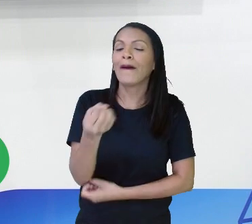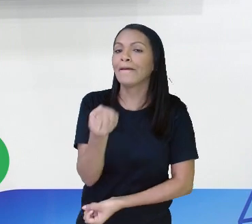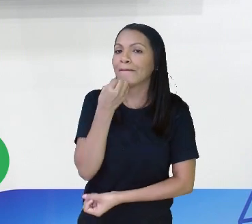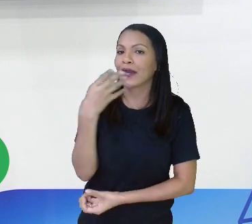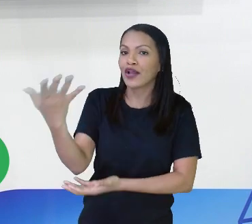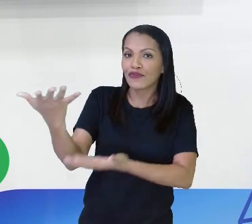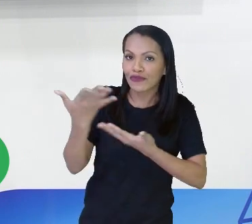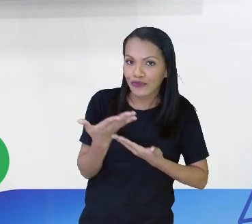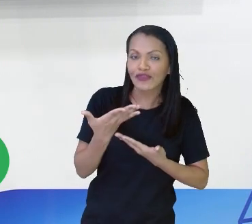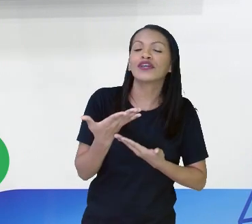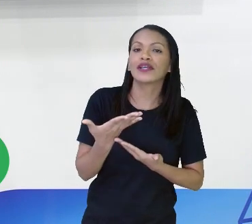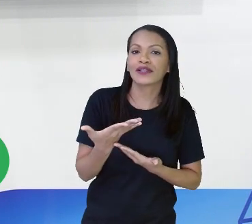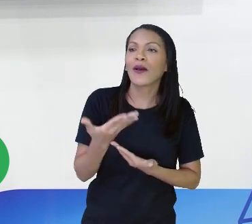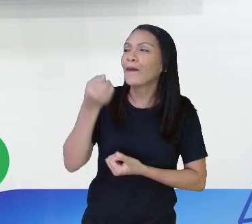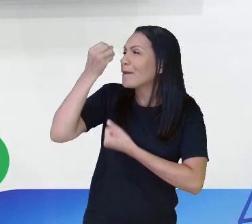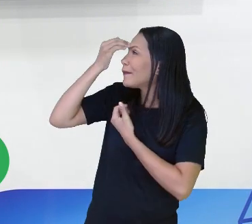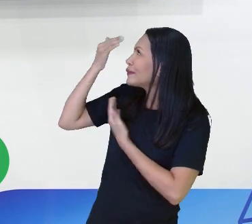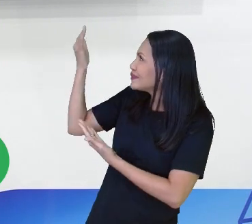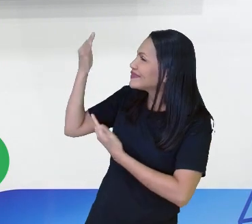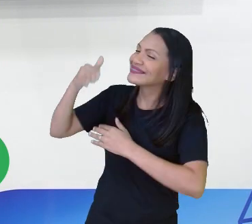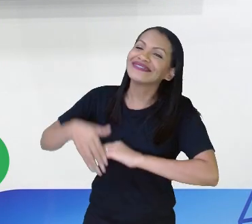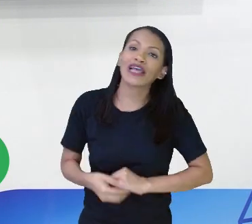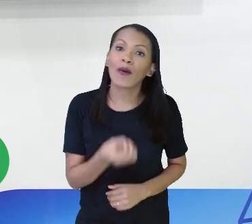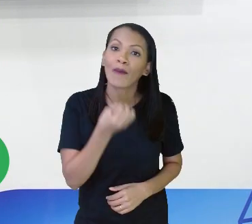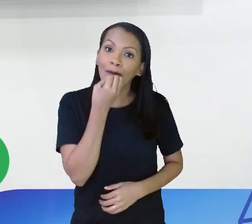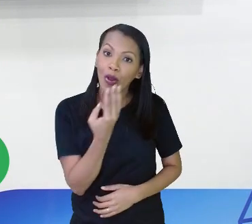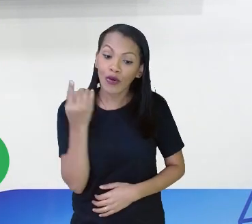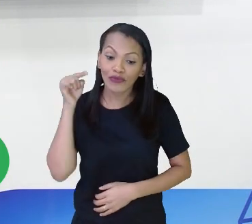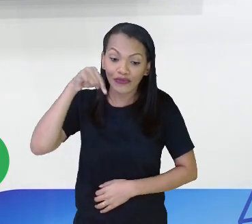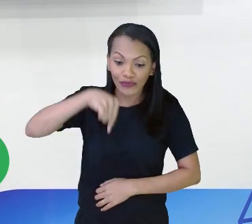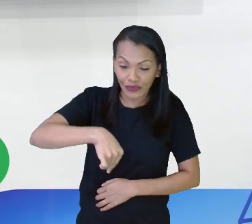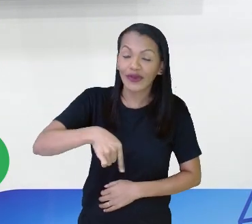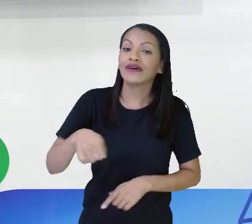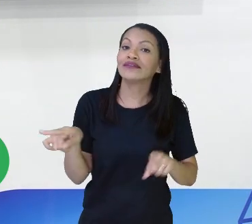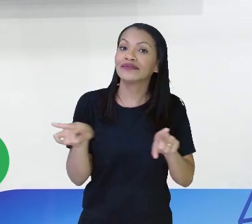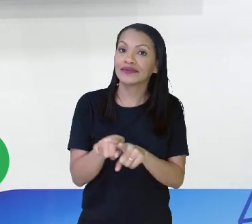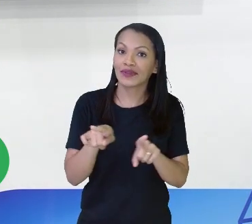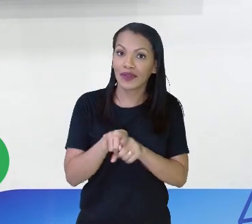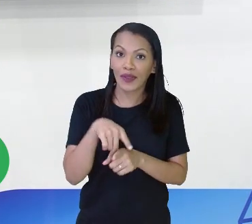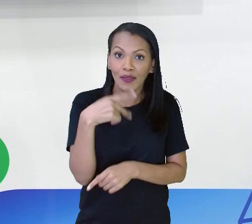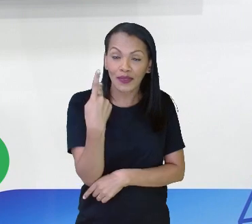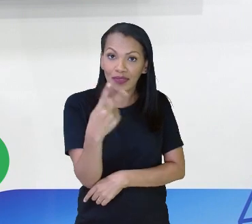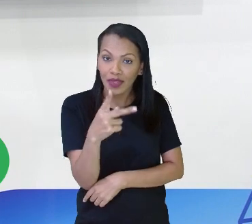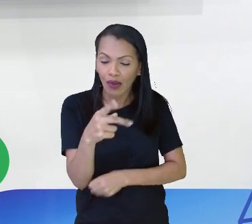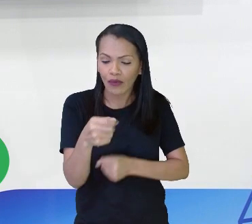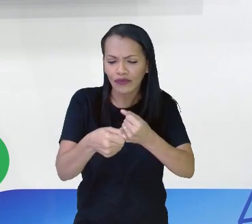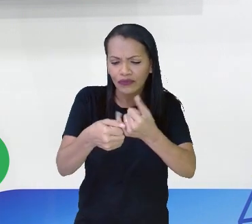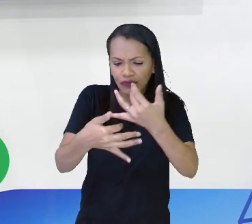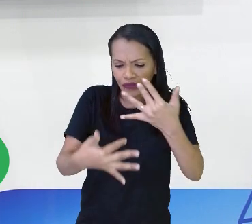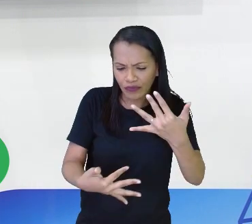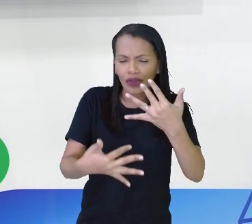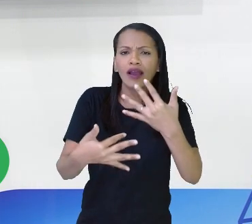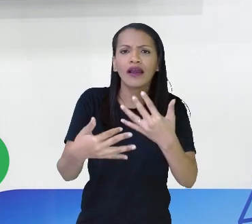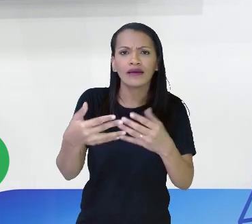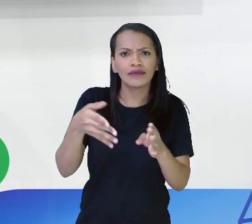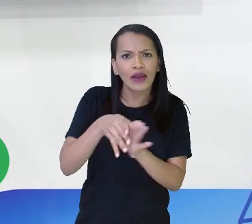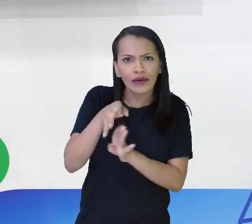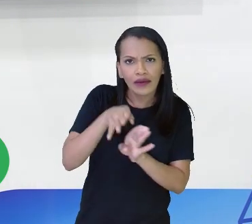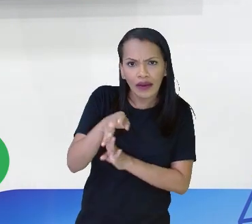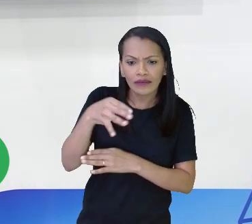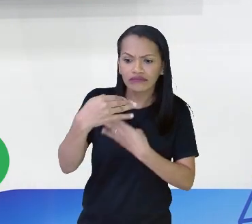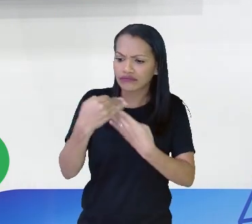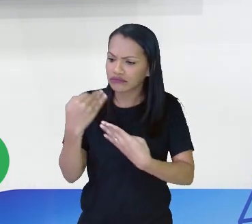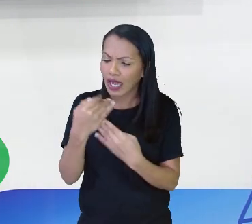bem-vinda, Jéssica, muito bom ter você aqui. Para trazer o teu recadinho, a tua sugestão,